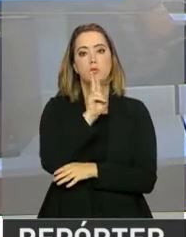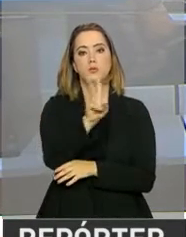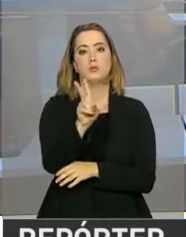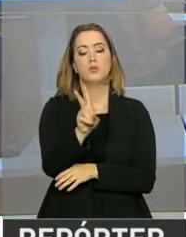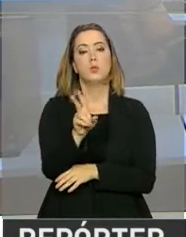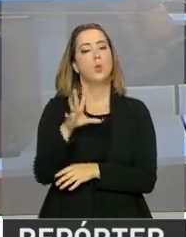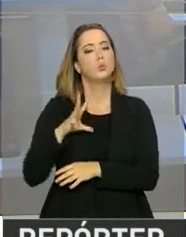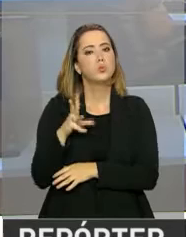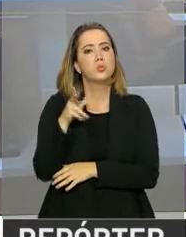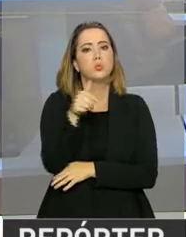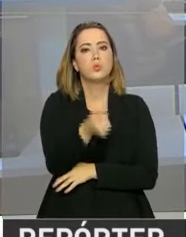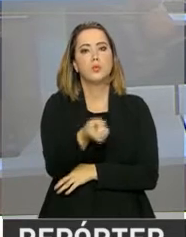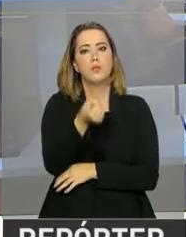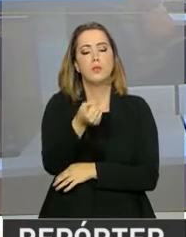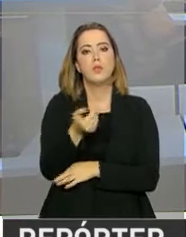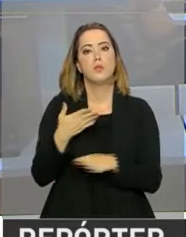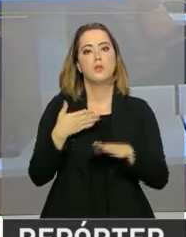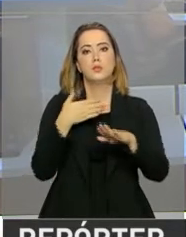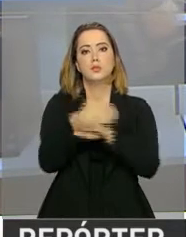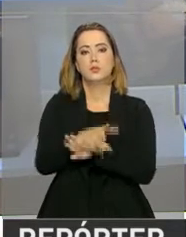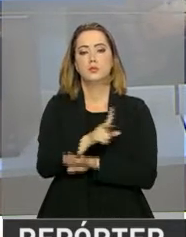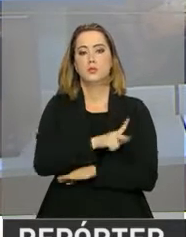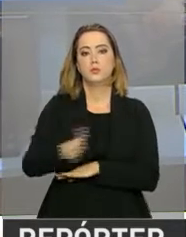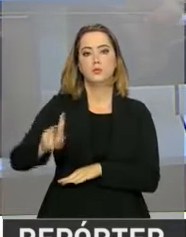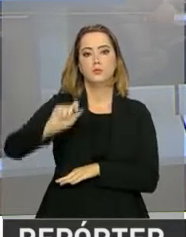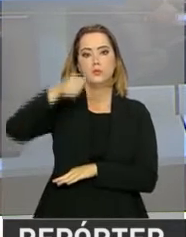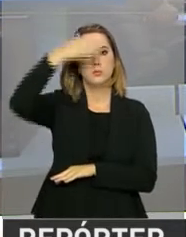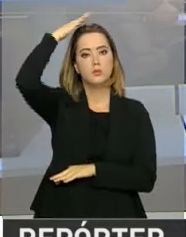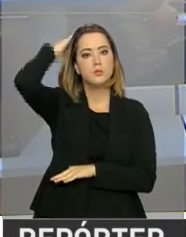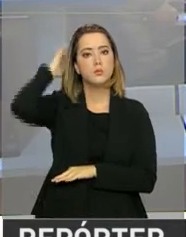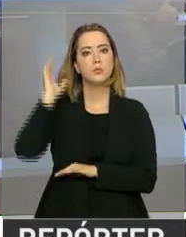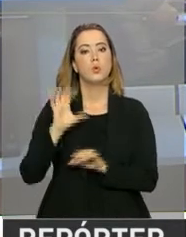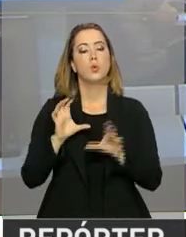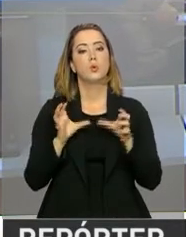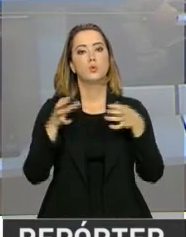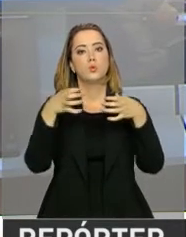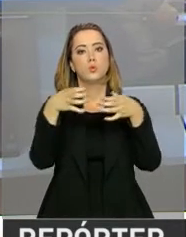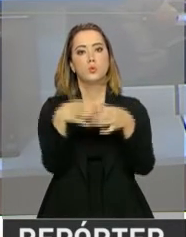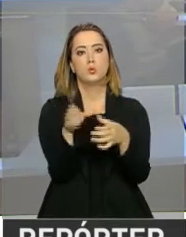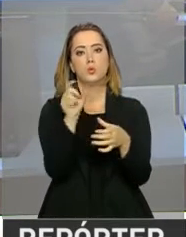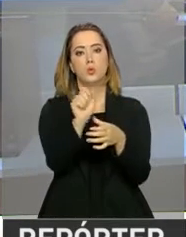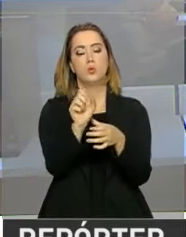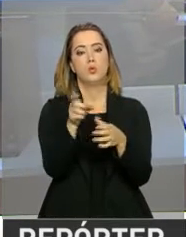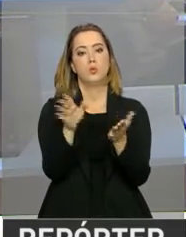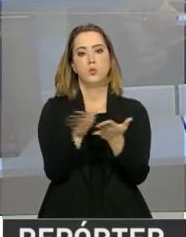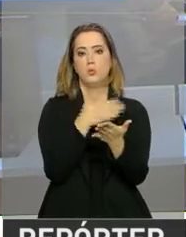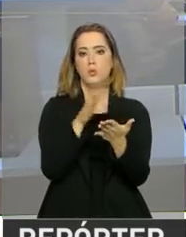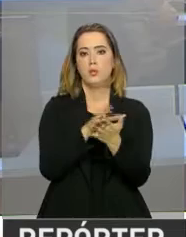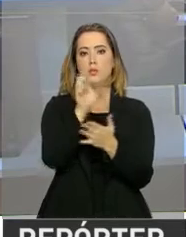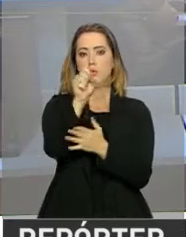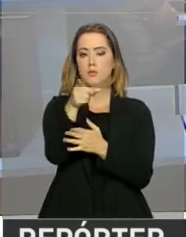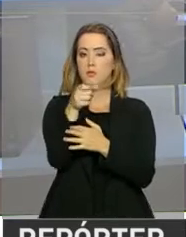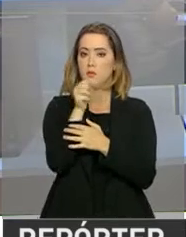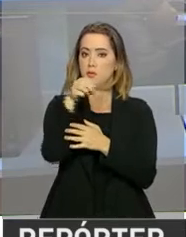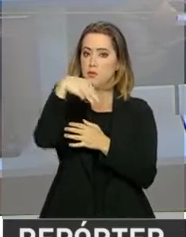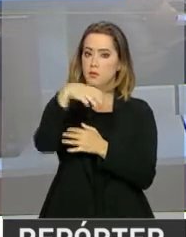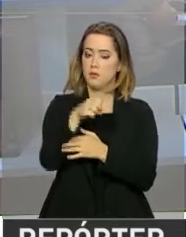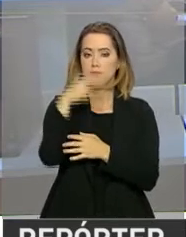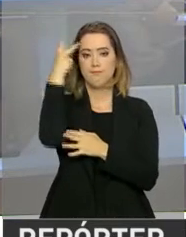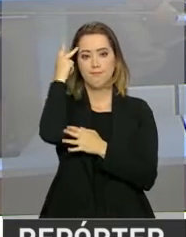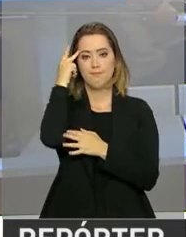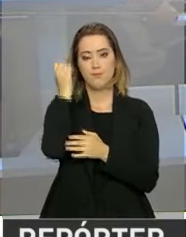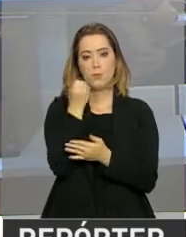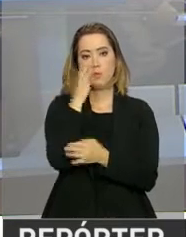na íntegra a participação do presidente Michel Temer no fórum realizado pela revista Exame em São Paulo esta manhã. Uma boa